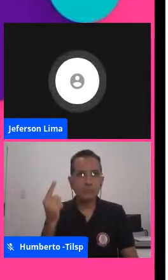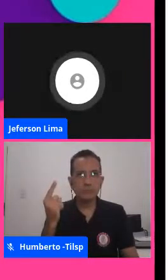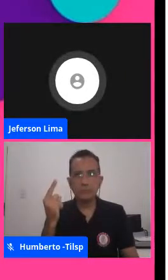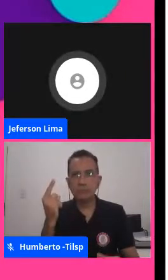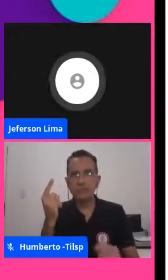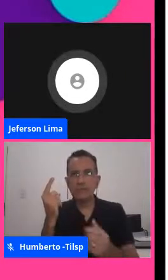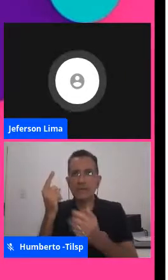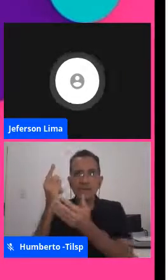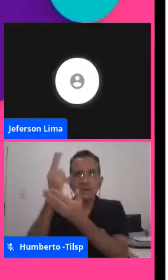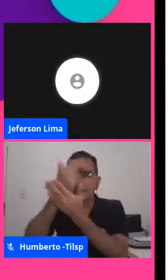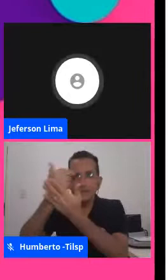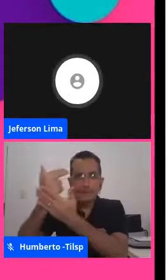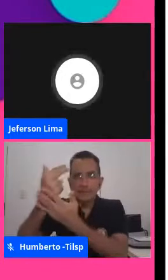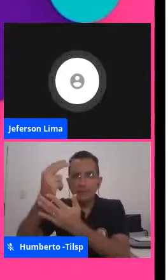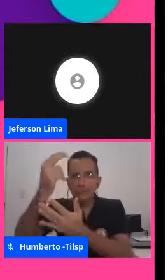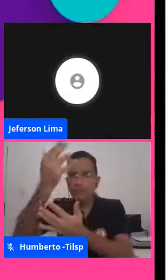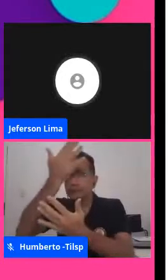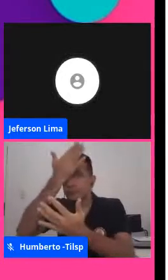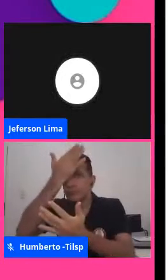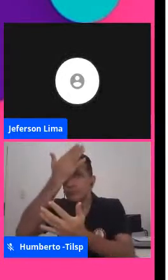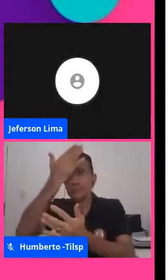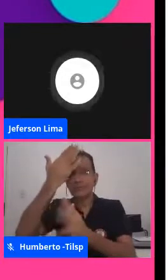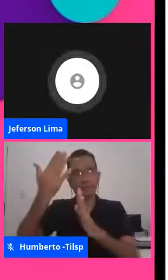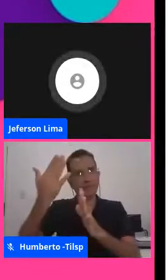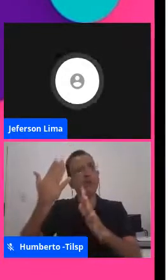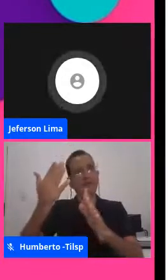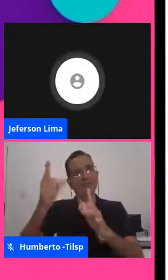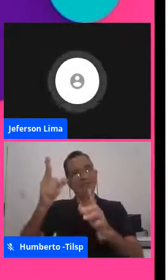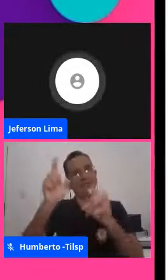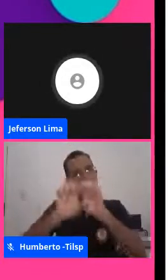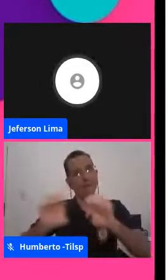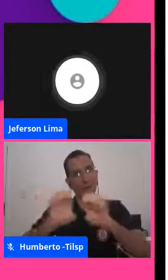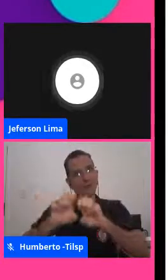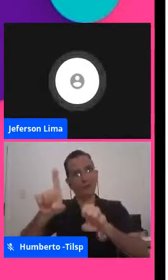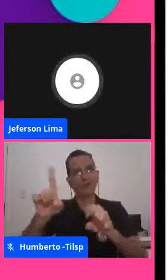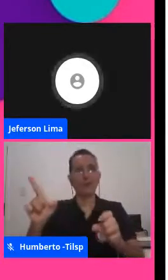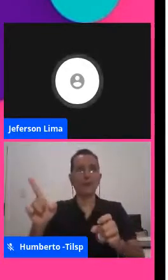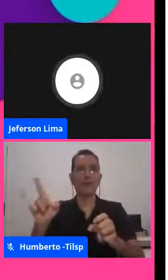eu não vou acabar podendo mexer, né? Porque isso já é a infraestrutura do Include. Mas acredito que não seja